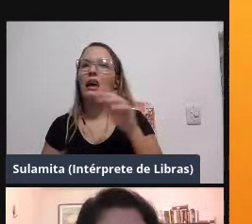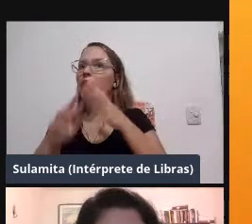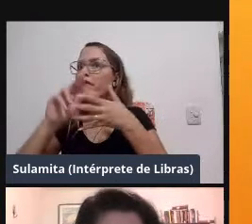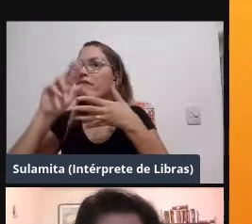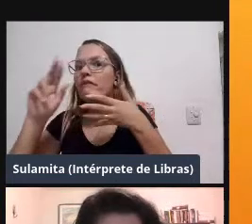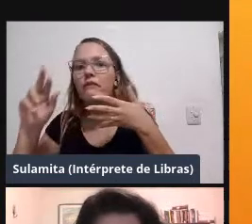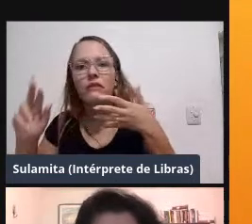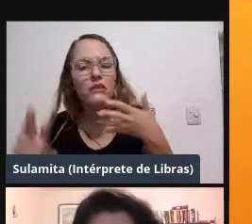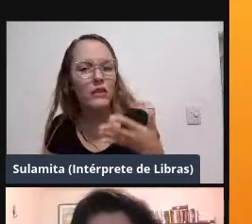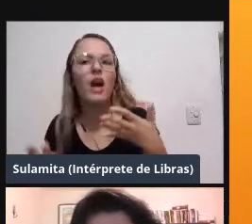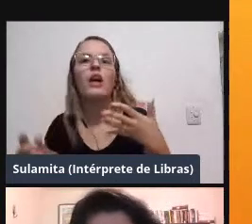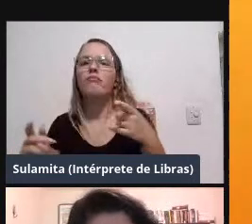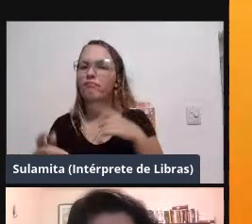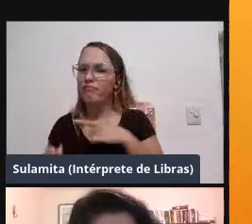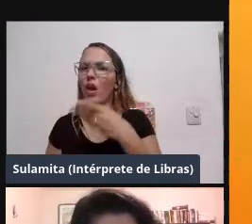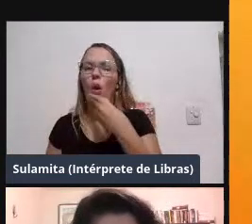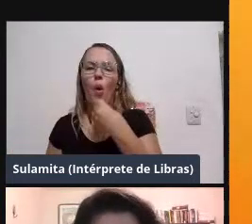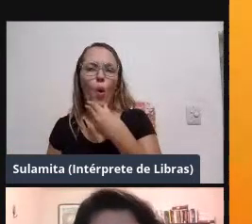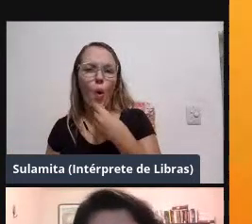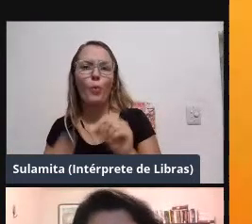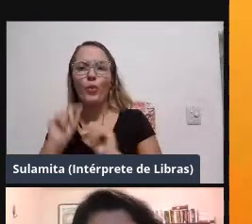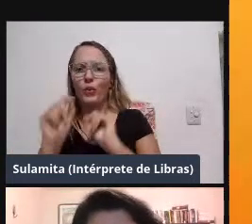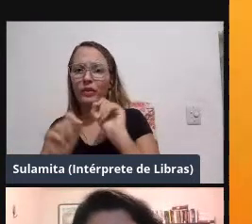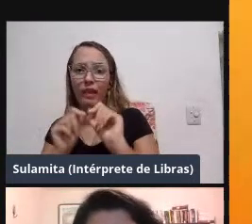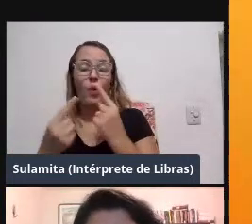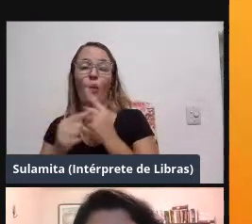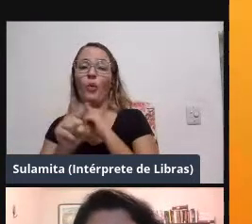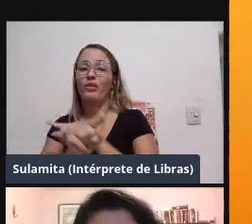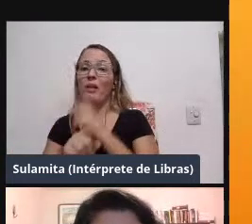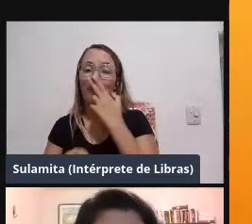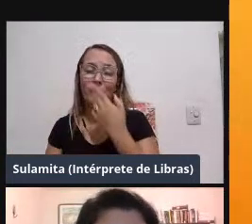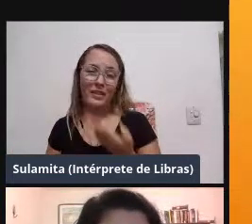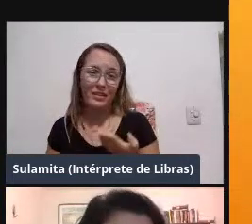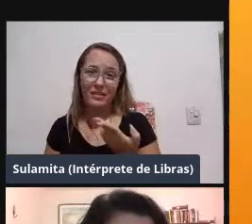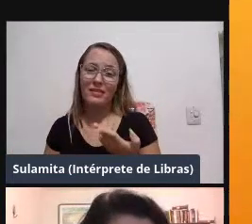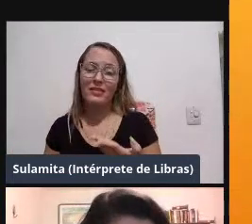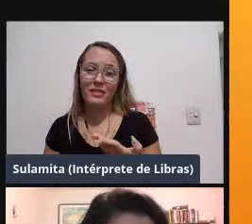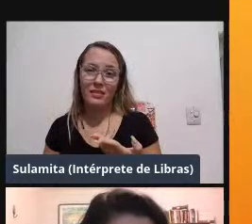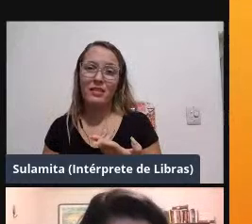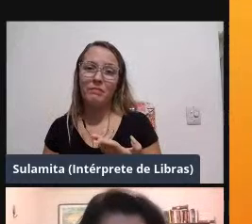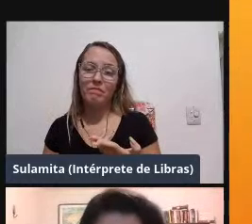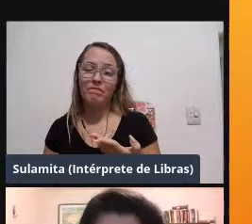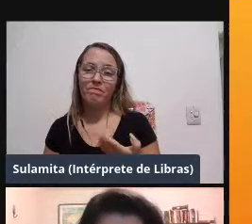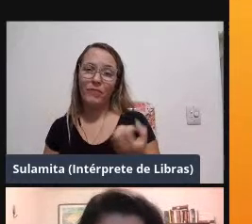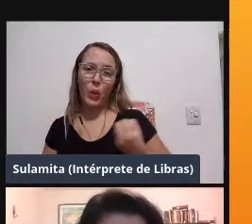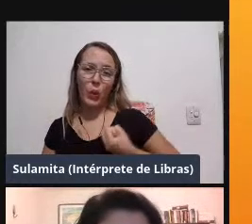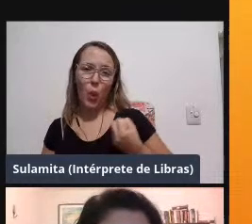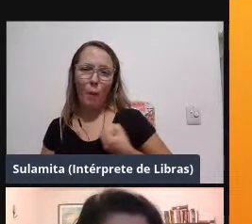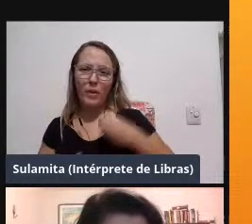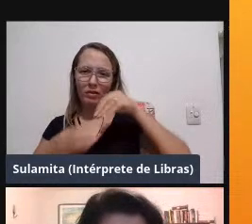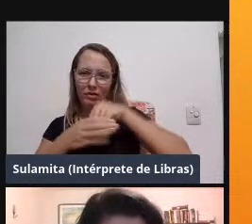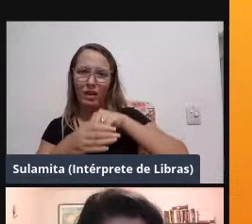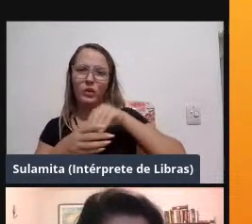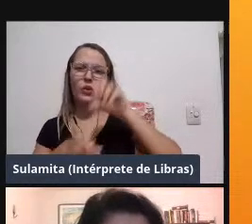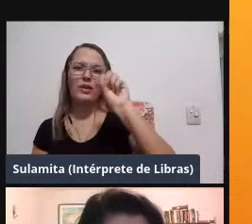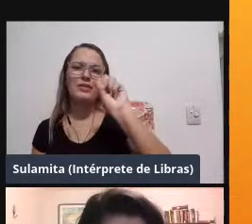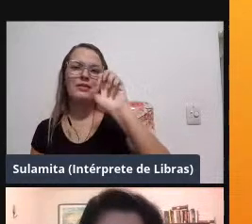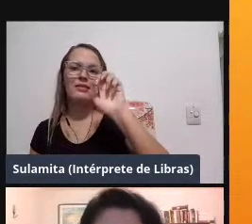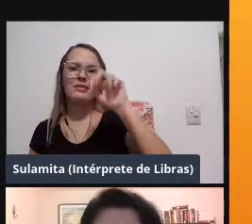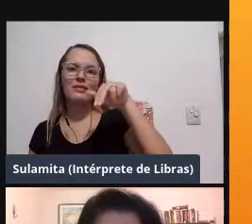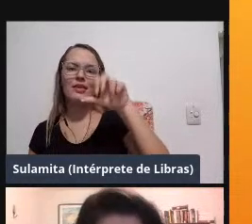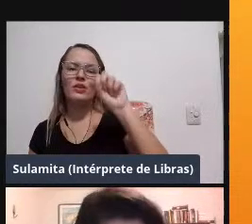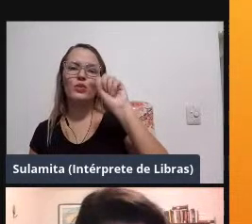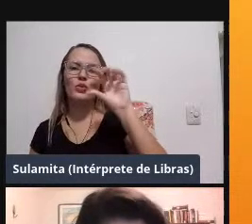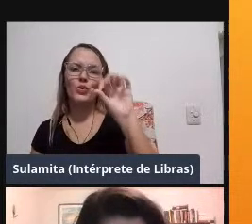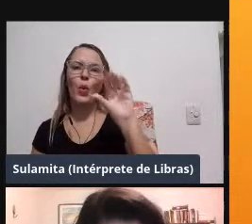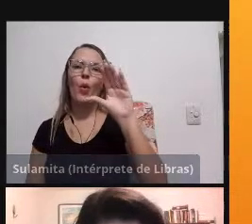de homens que, ao contrário do senso comum, né, eles se destacaram na sociedade